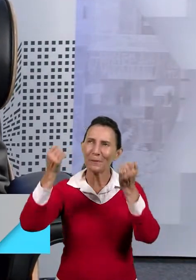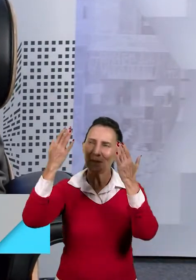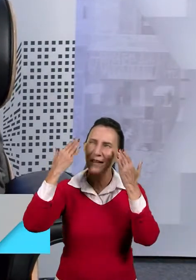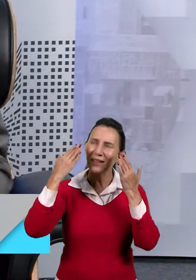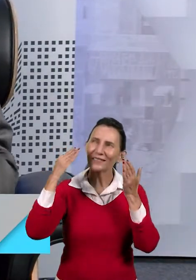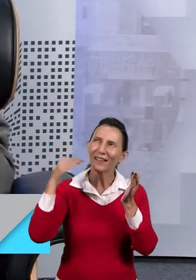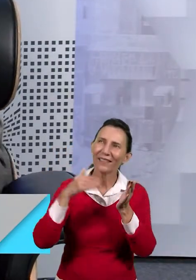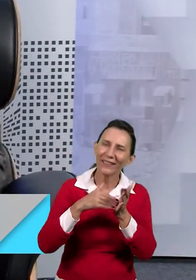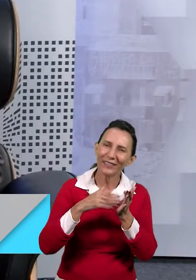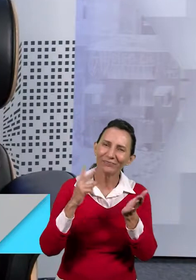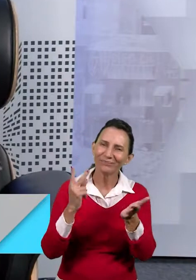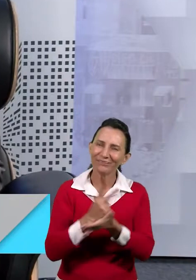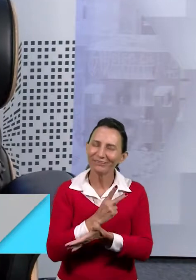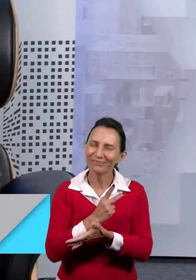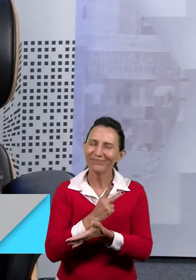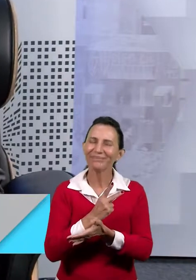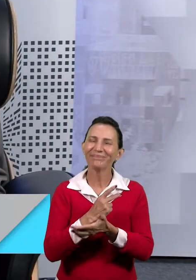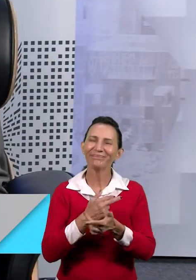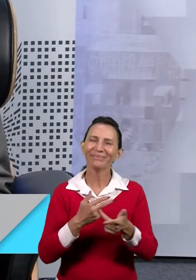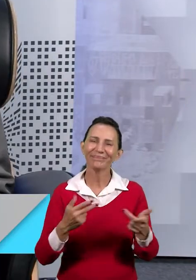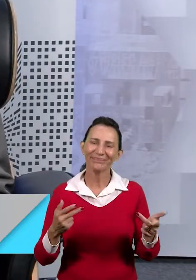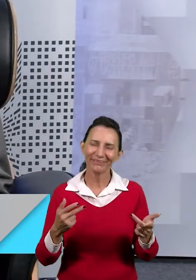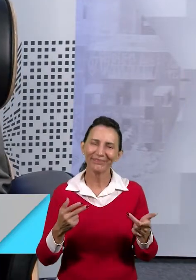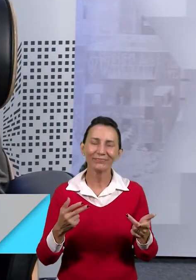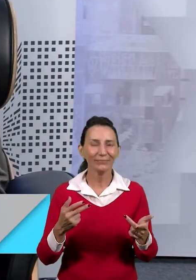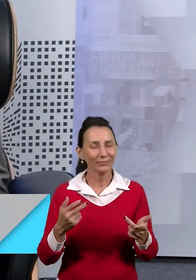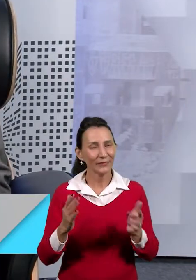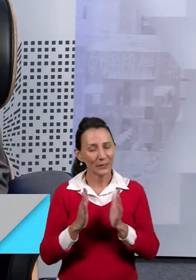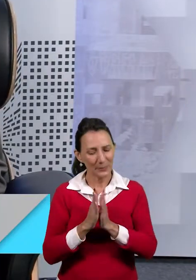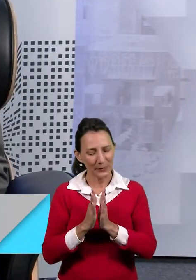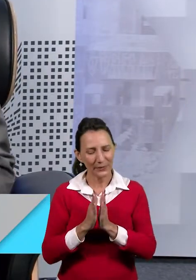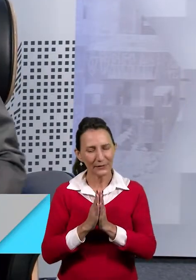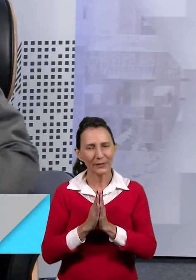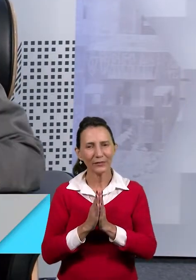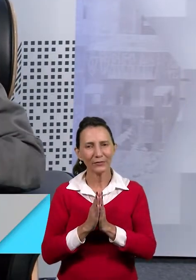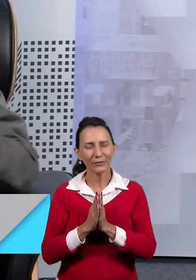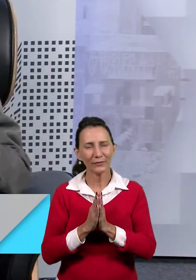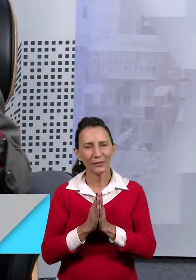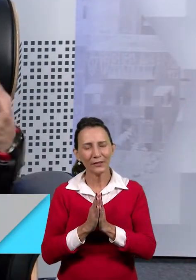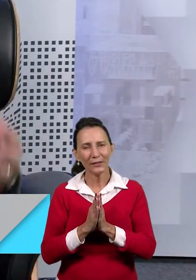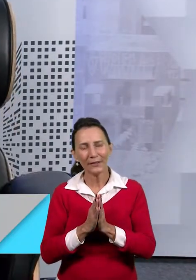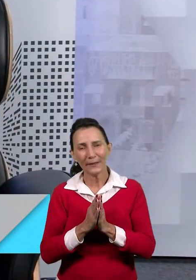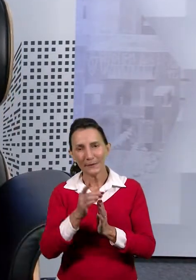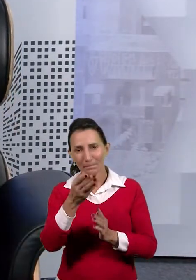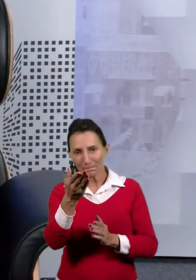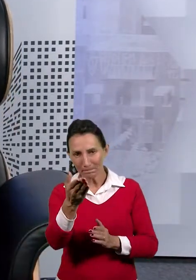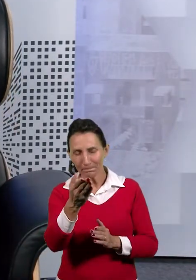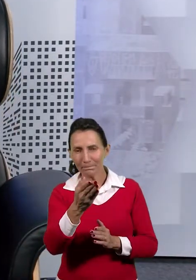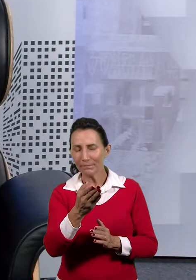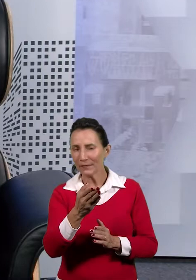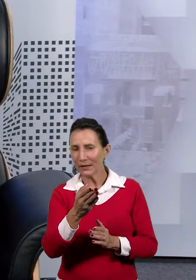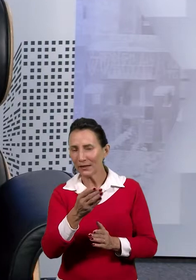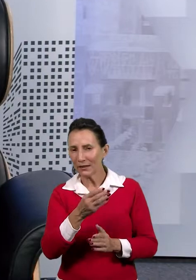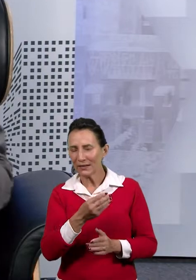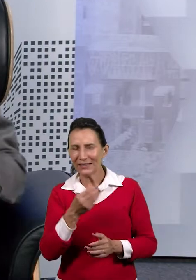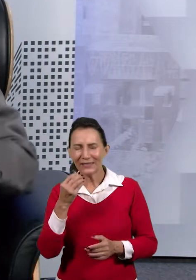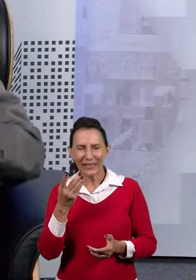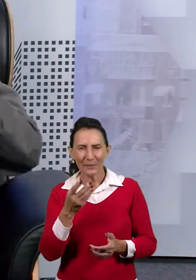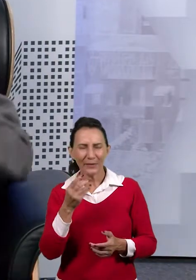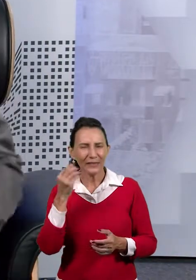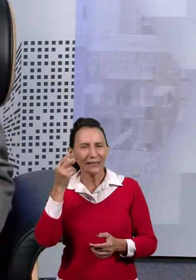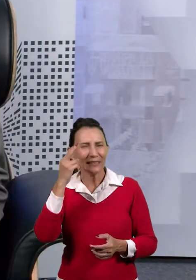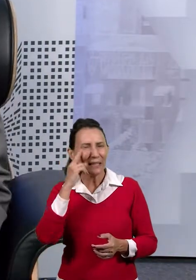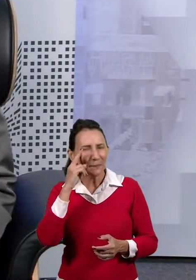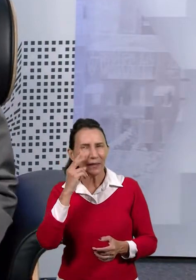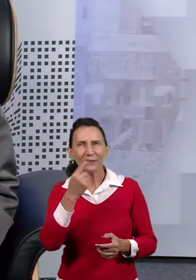E a minha oração é que este querido, esta querida, não vivam do passado, que elas